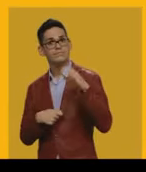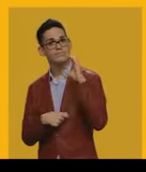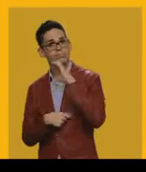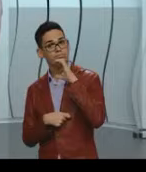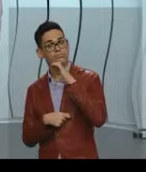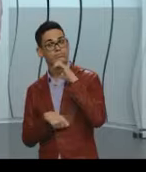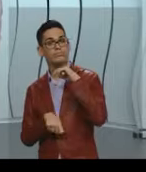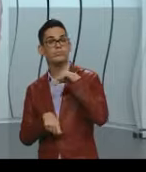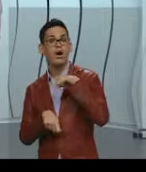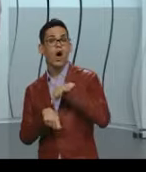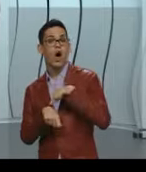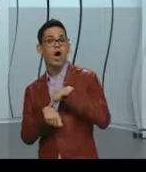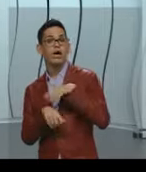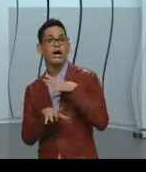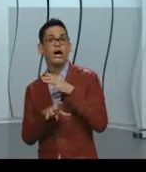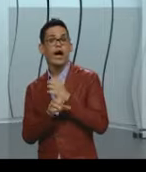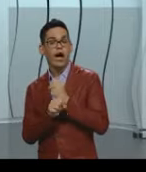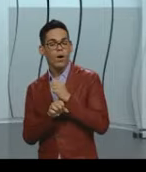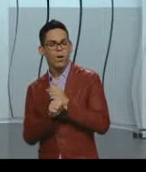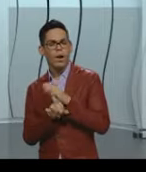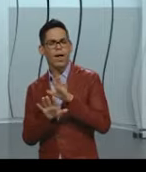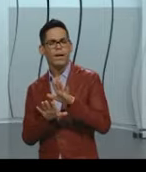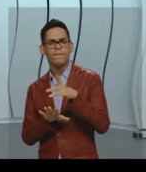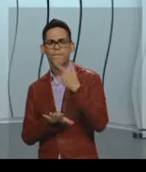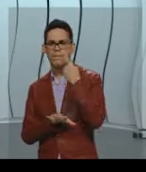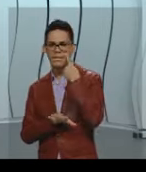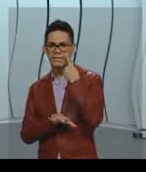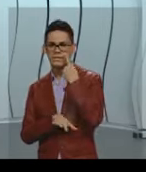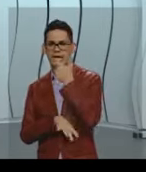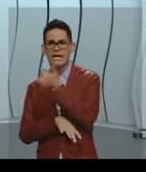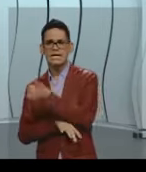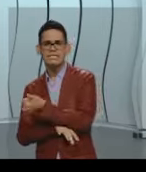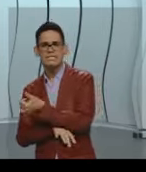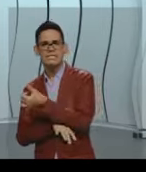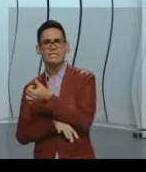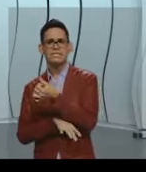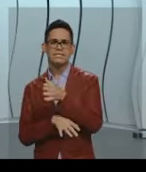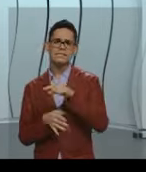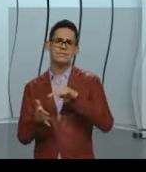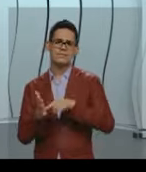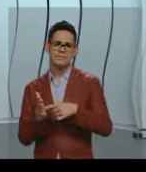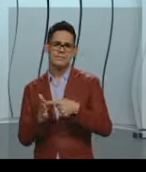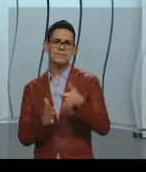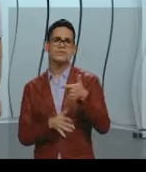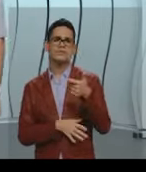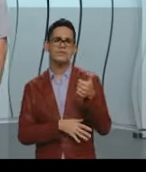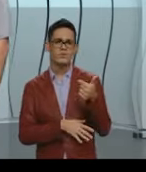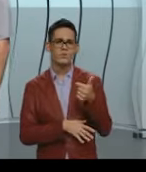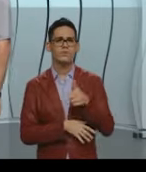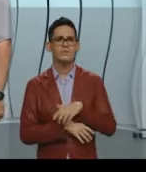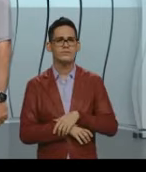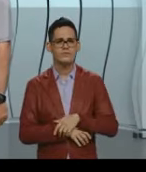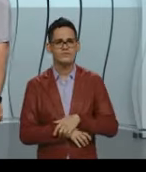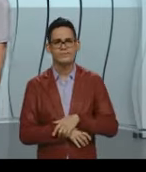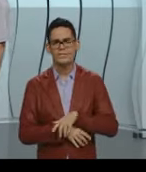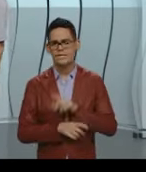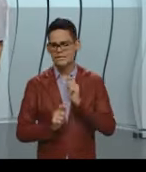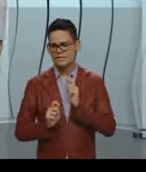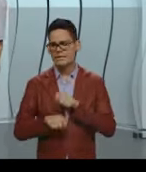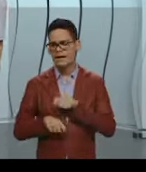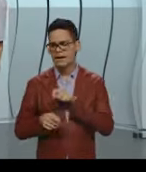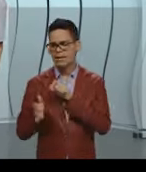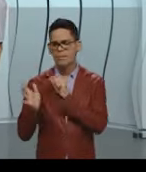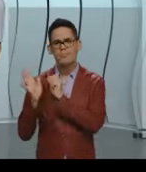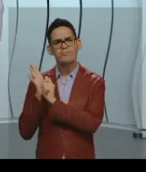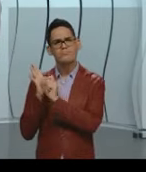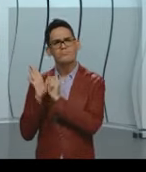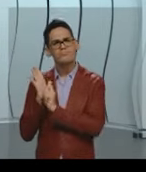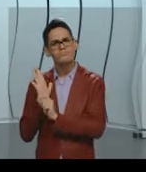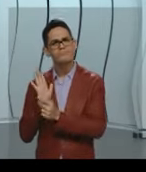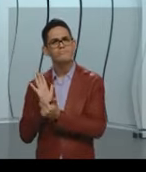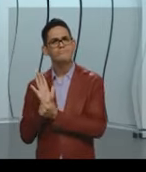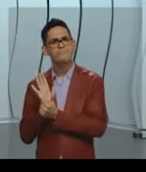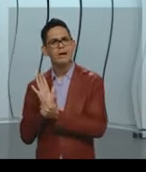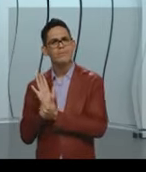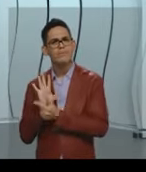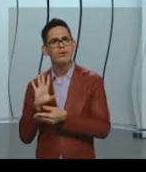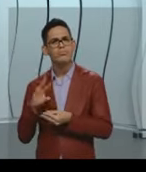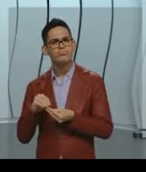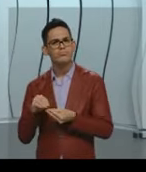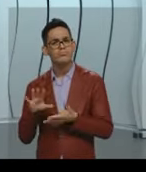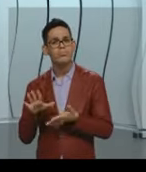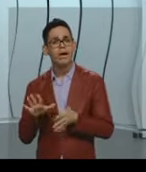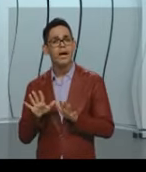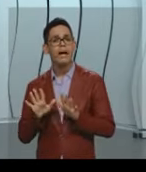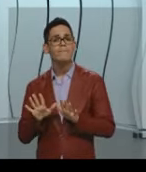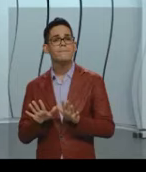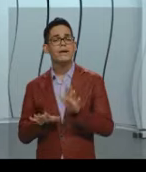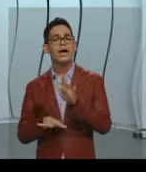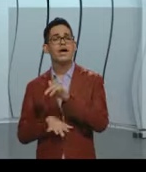cálculos. Olha só, 16 vezes 12, é lógico, você pode fazer uma continha lá no rascunho e tal. Mas você pode fazer o seguinte,